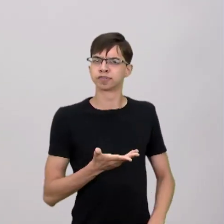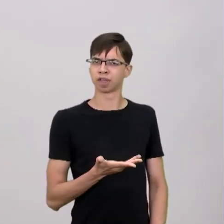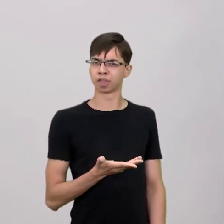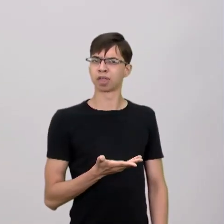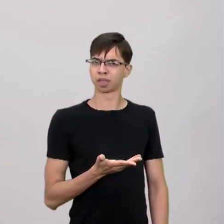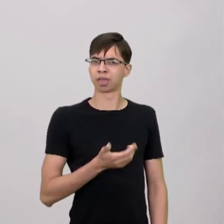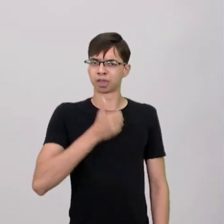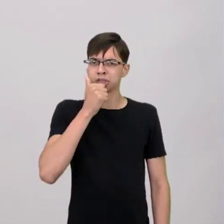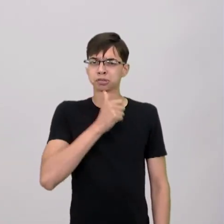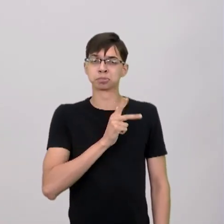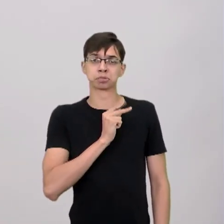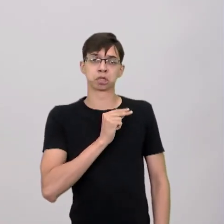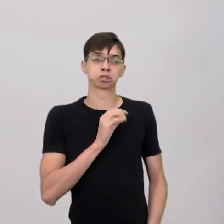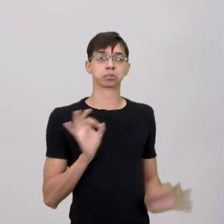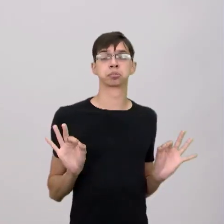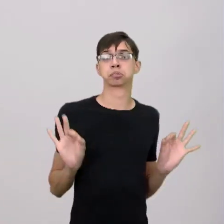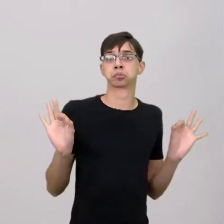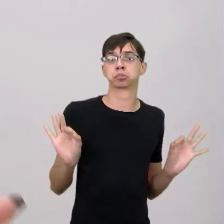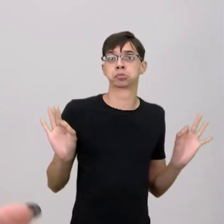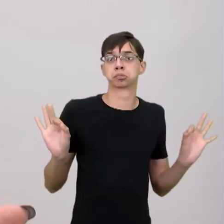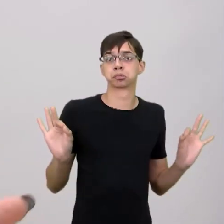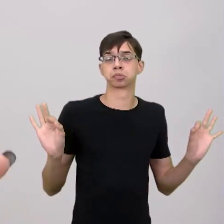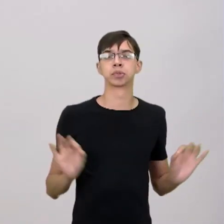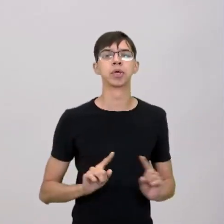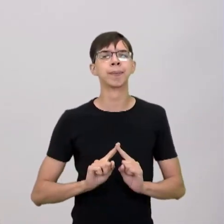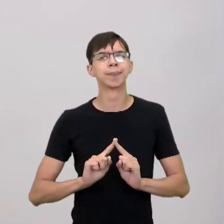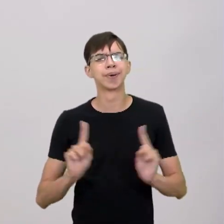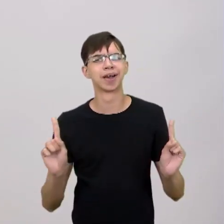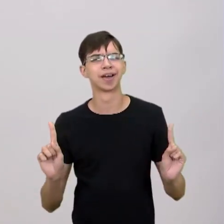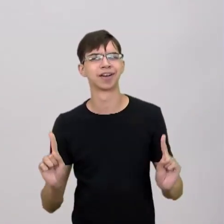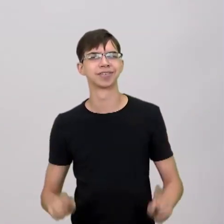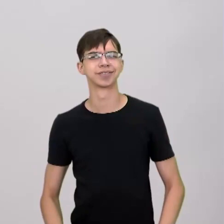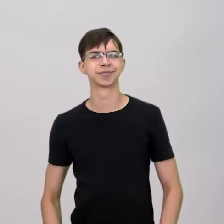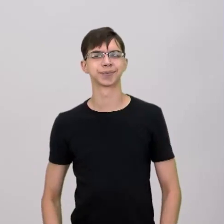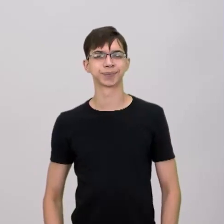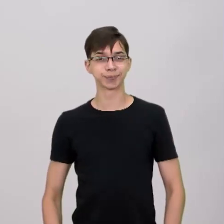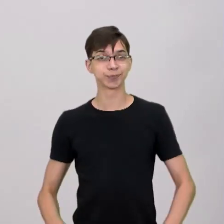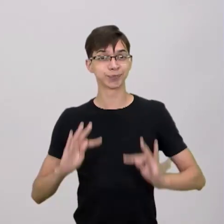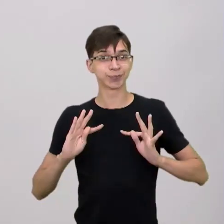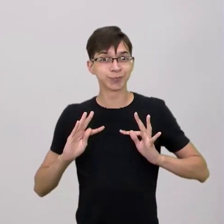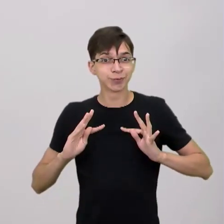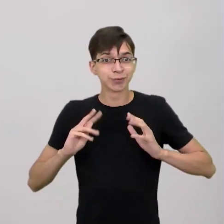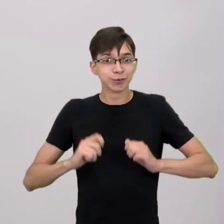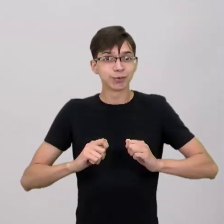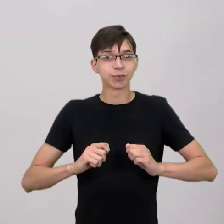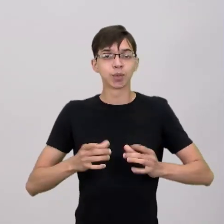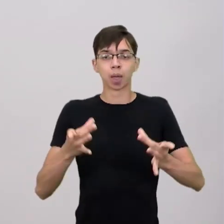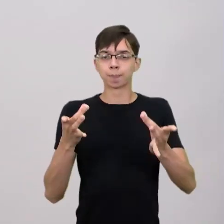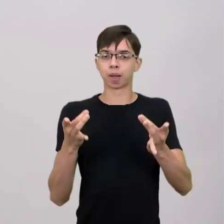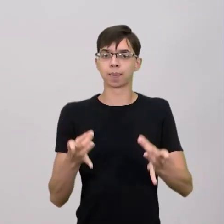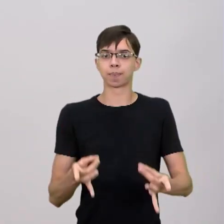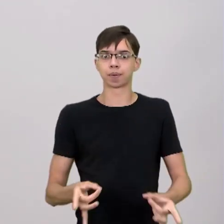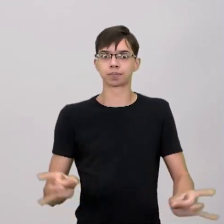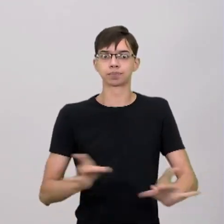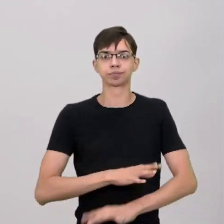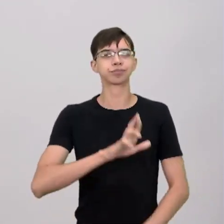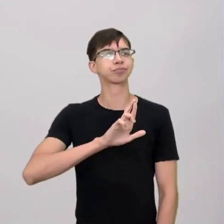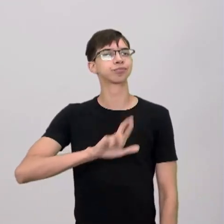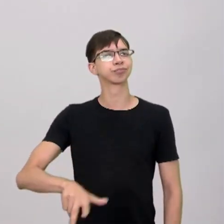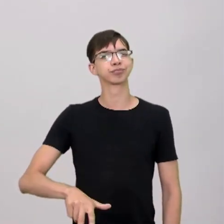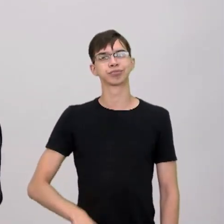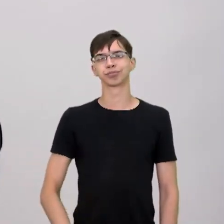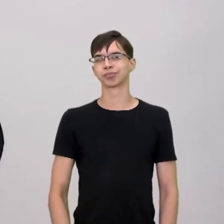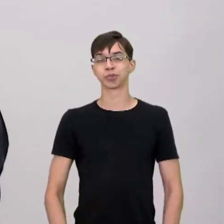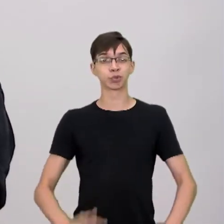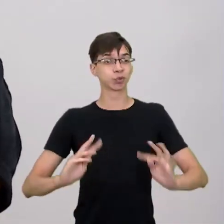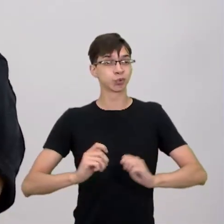estilizado, mal descolada. Mas isso não é a totalidade de quem é a Marília. Em total,